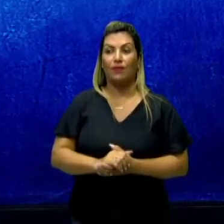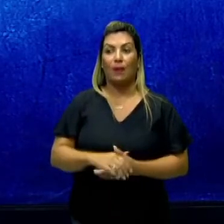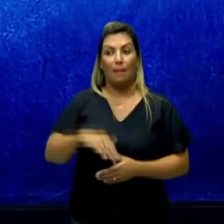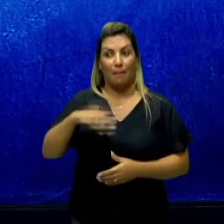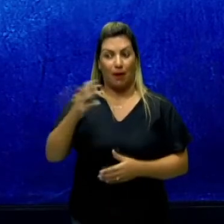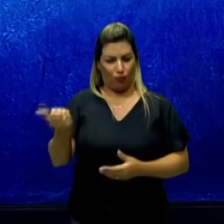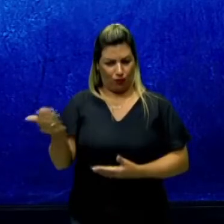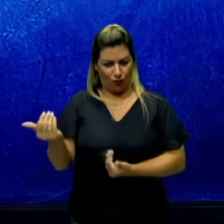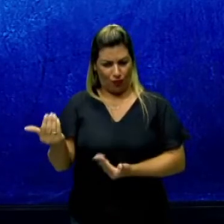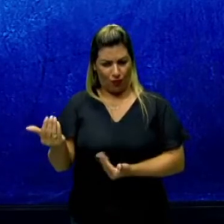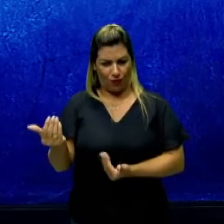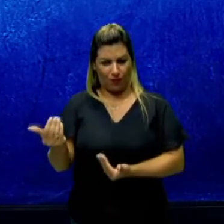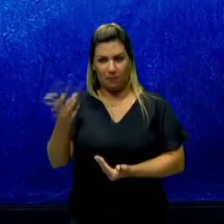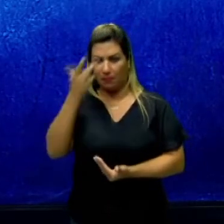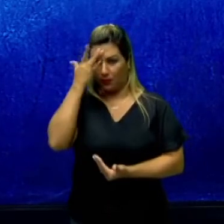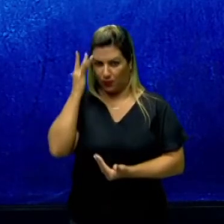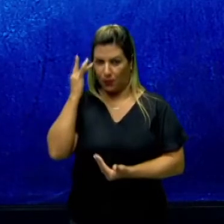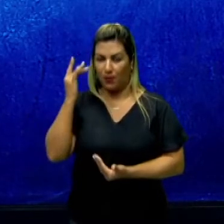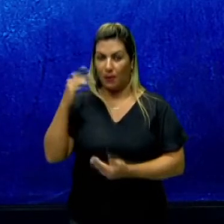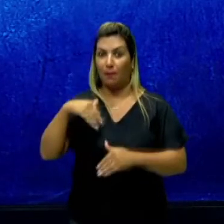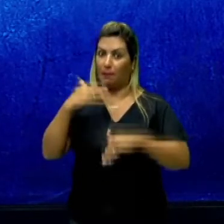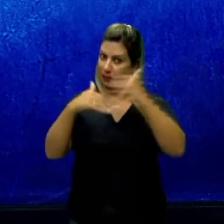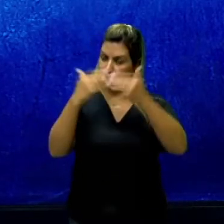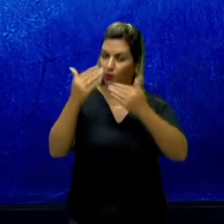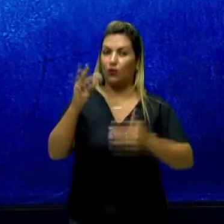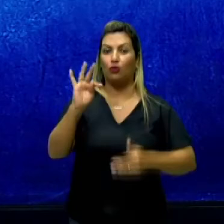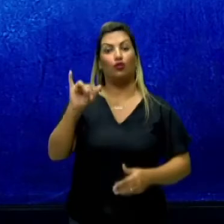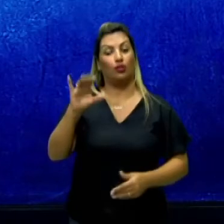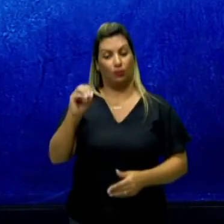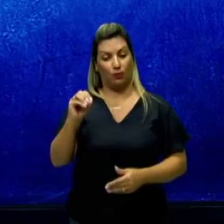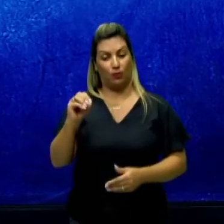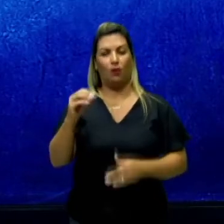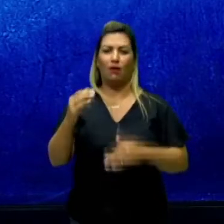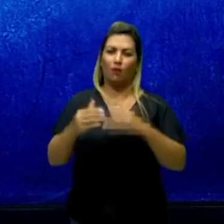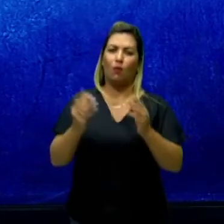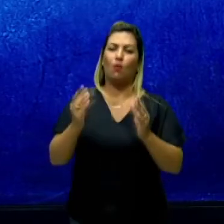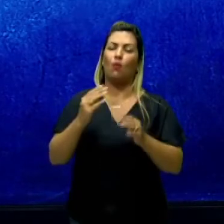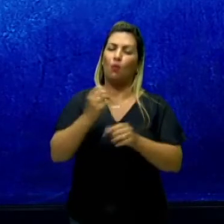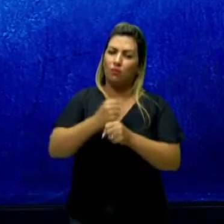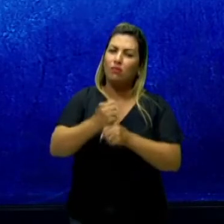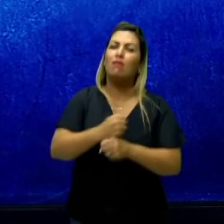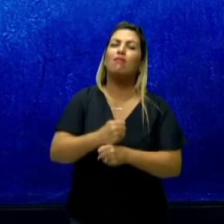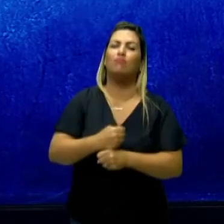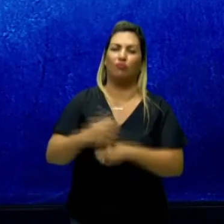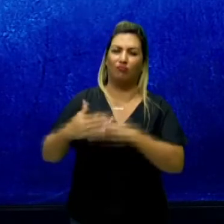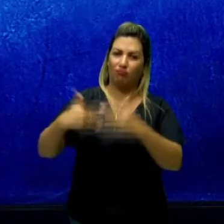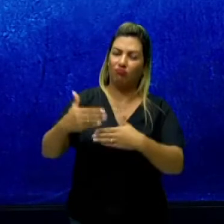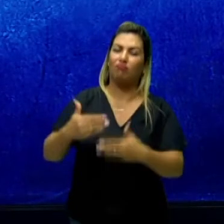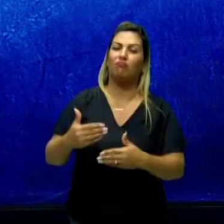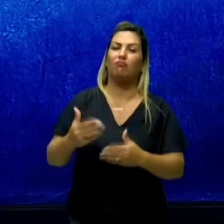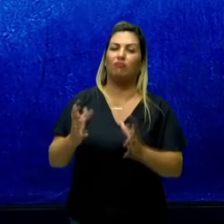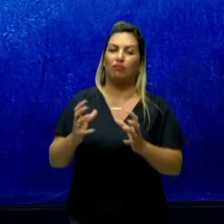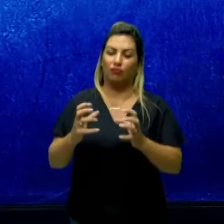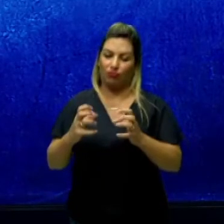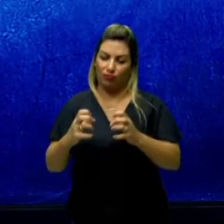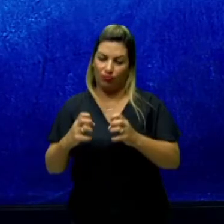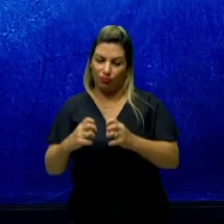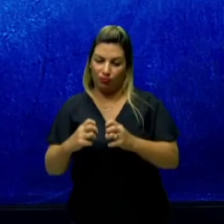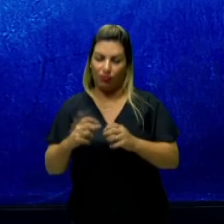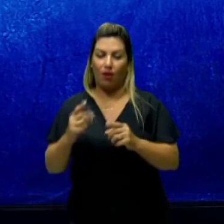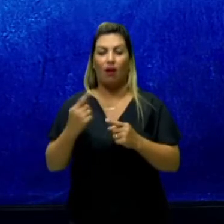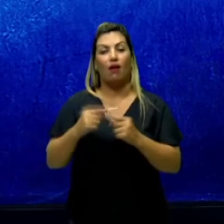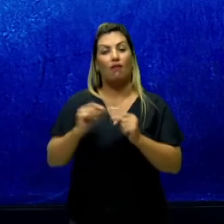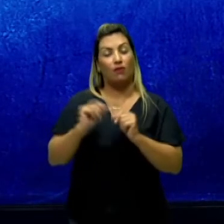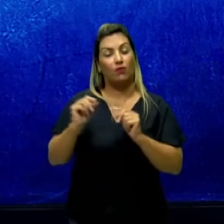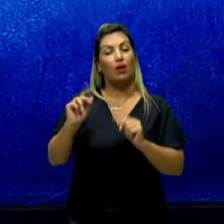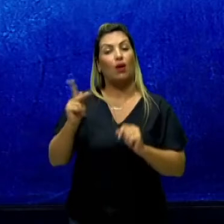mais novo é a pessoa, mais desenvolvido é o seu timo. E com o passar dos anos ele vai ficando atrofiado. E o timo é responsável pela produção